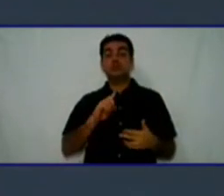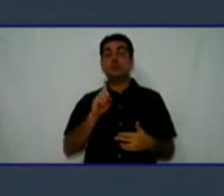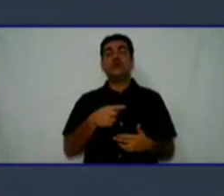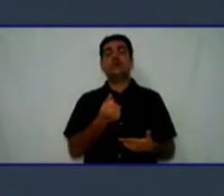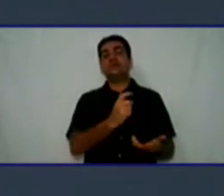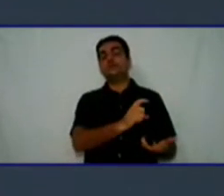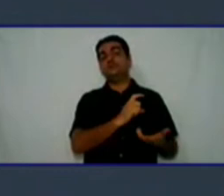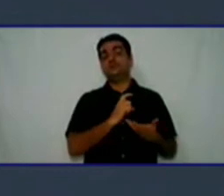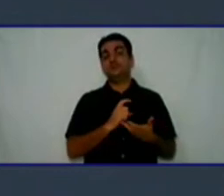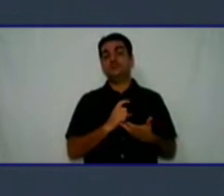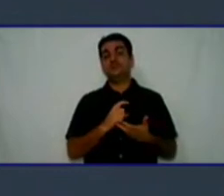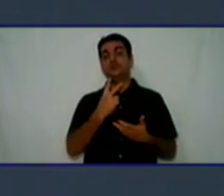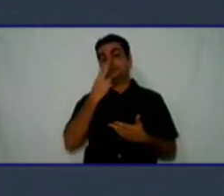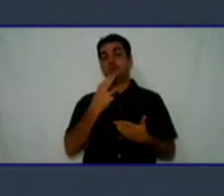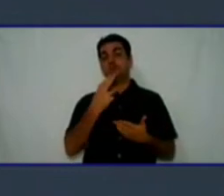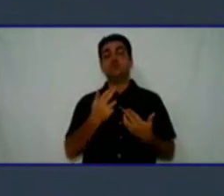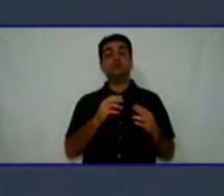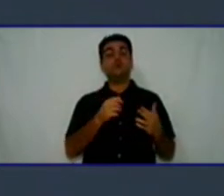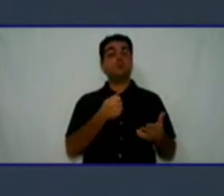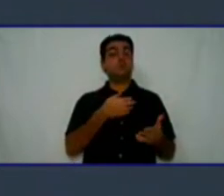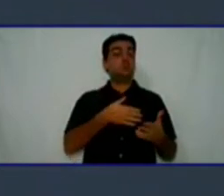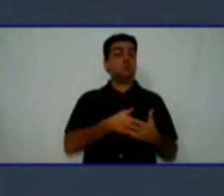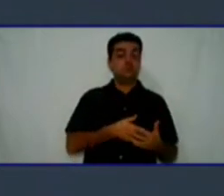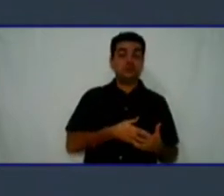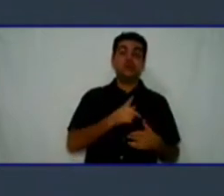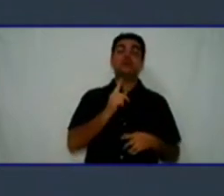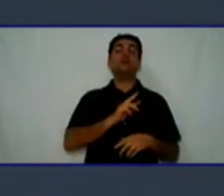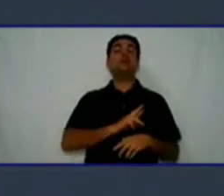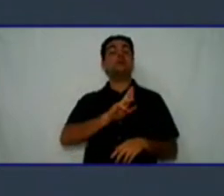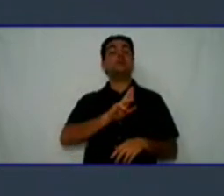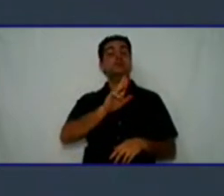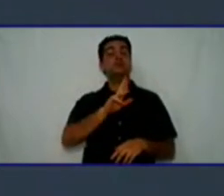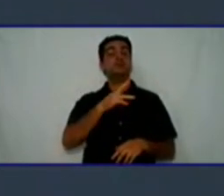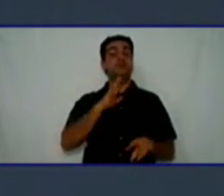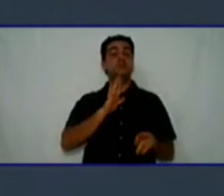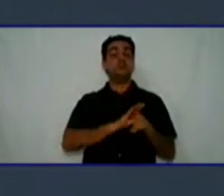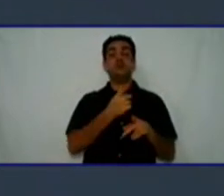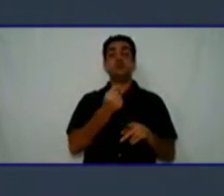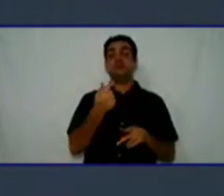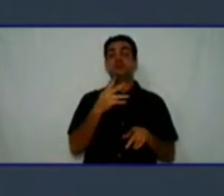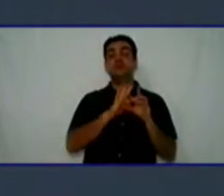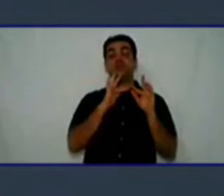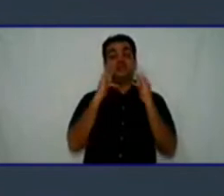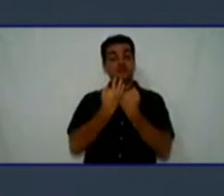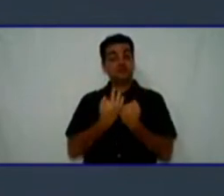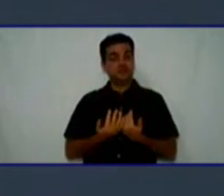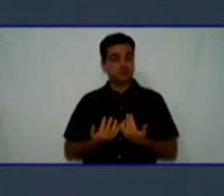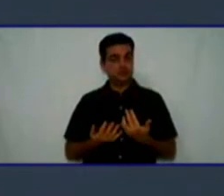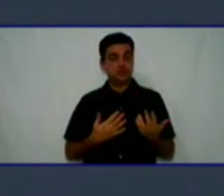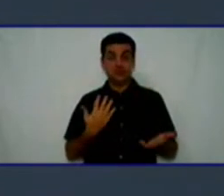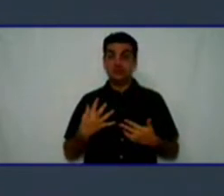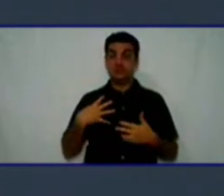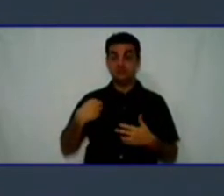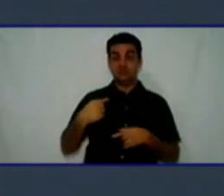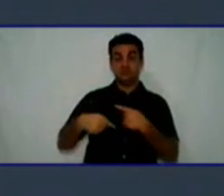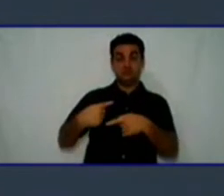haveria a imutabilidade e, consequentemente, a responsabilidade patrimonial, inclusive, vamos dizer, dos